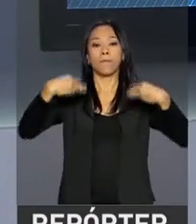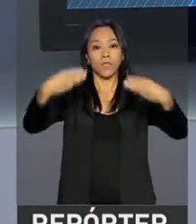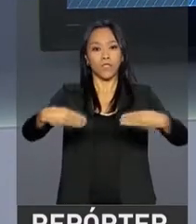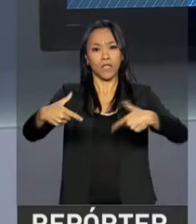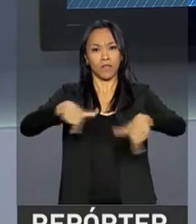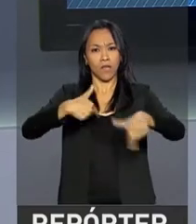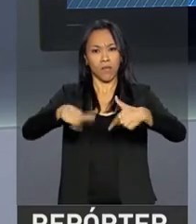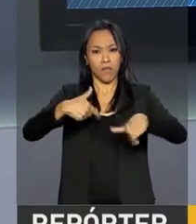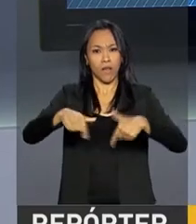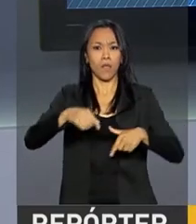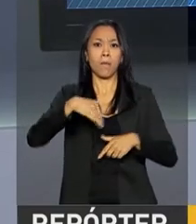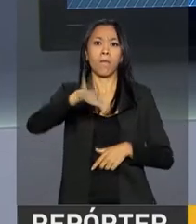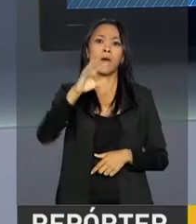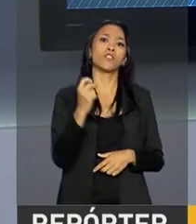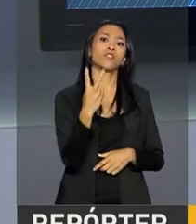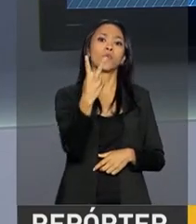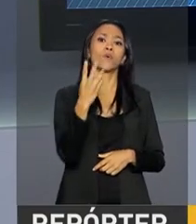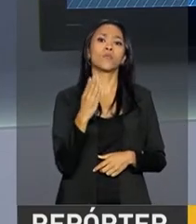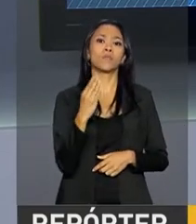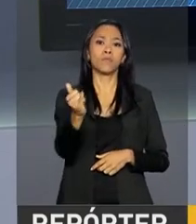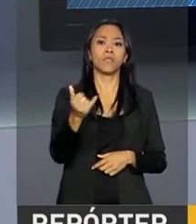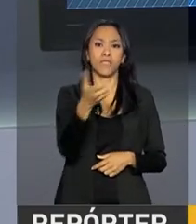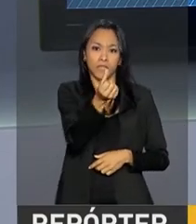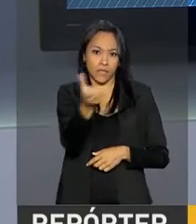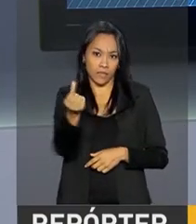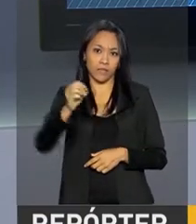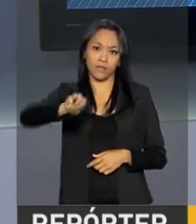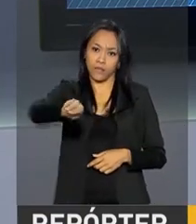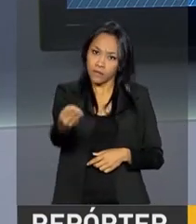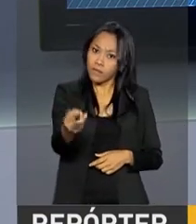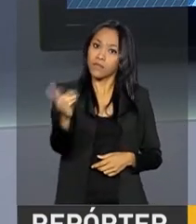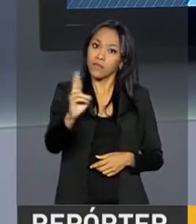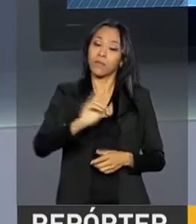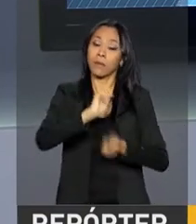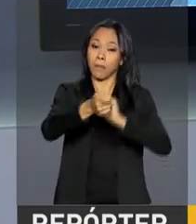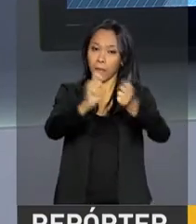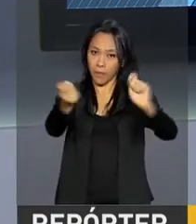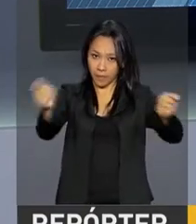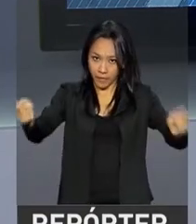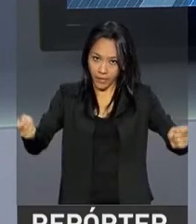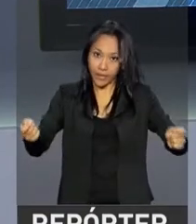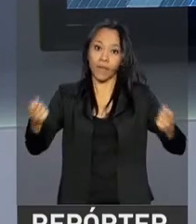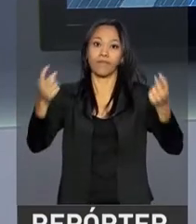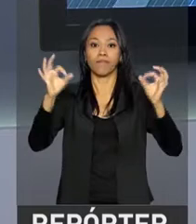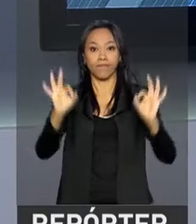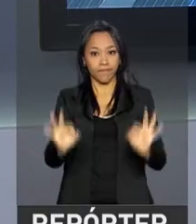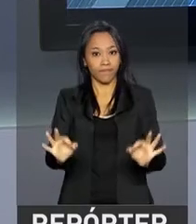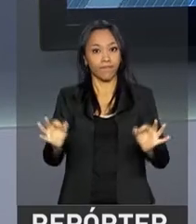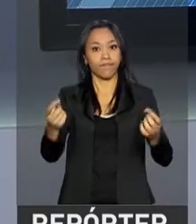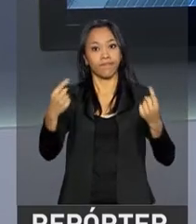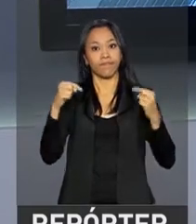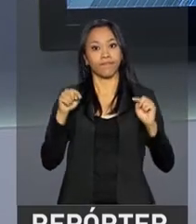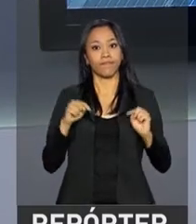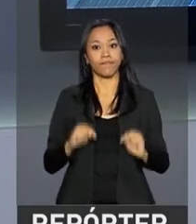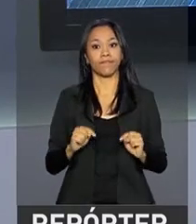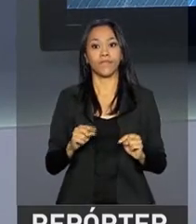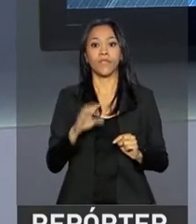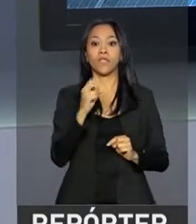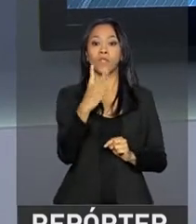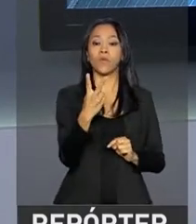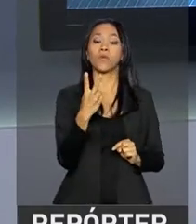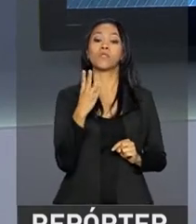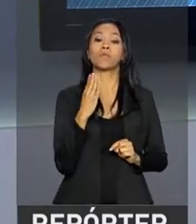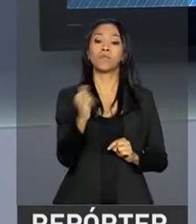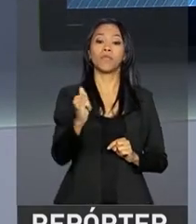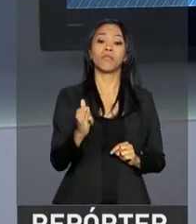dois bilhões e 600 milhões de reais para o pagamento dos benefícios do número exato que vai ser liberado esse aqui 2 bilhões